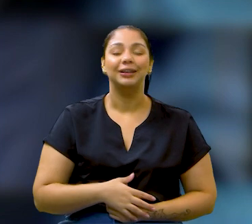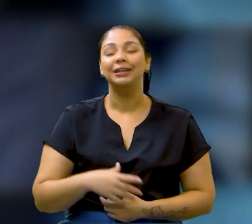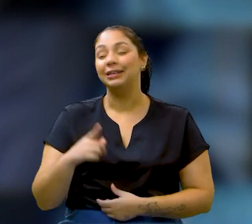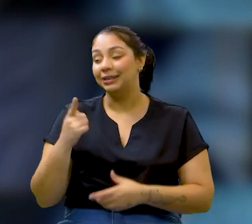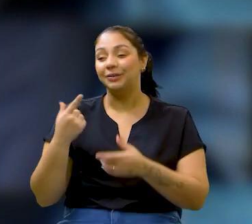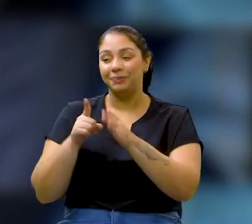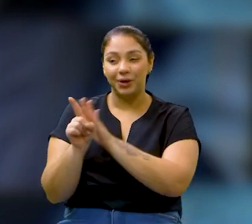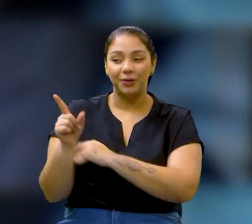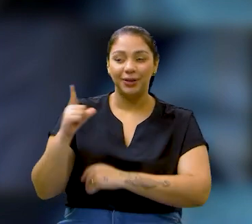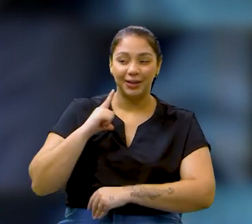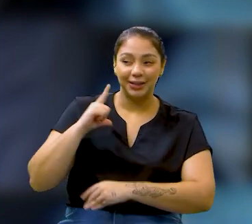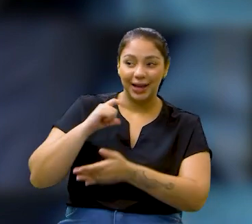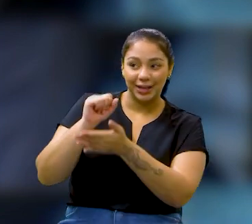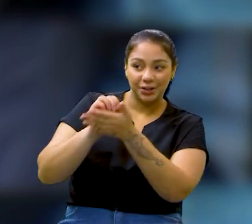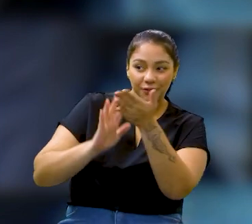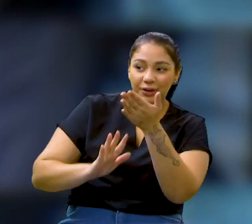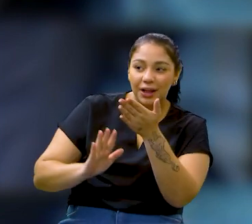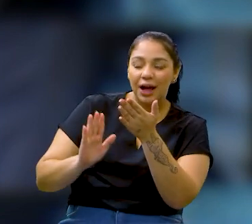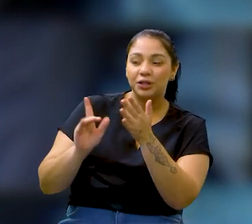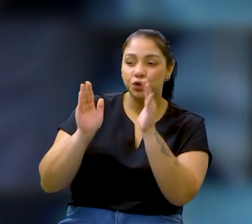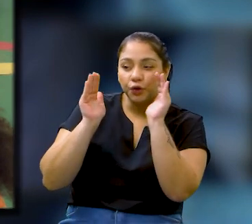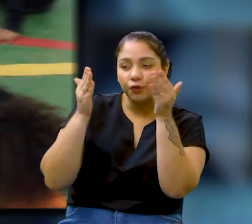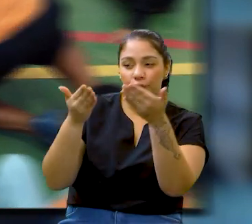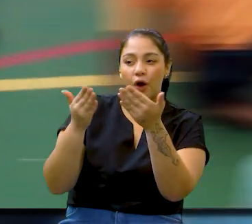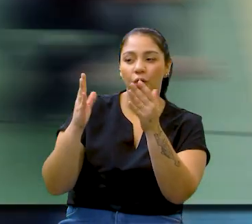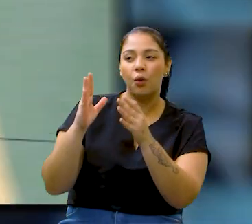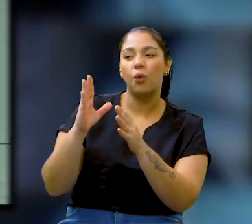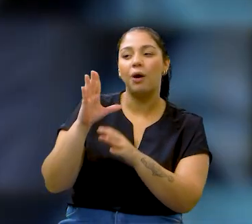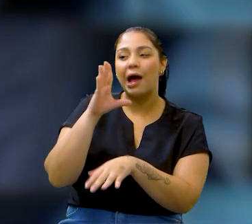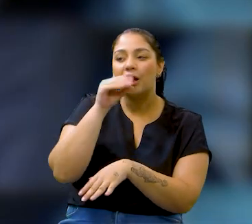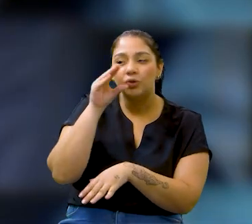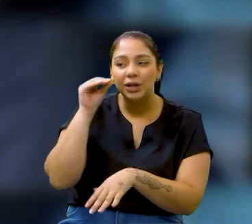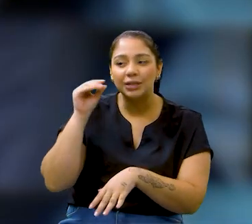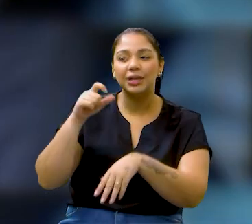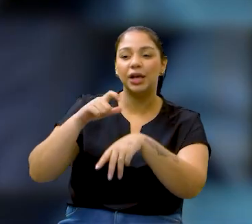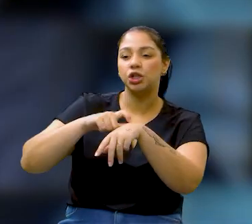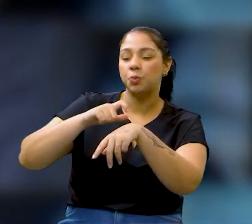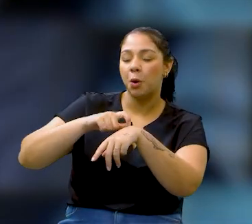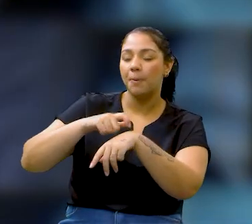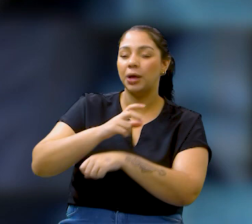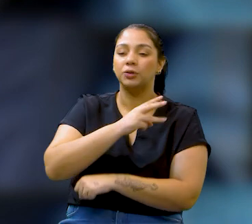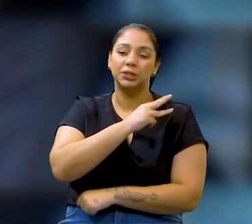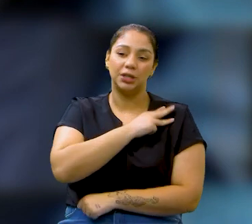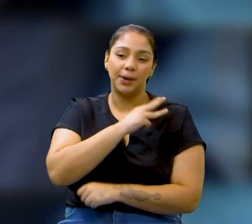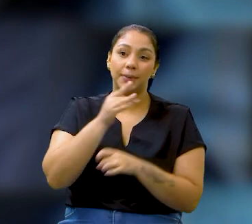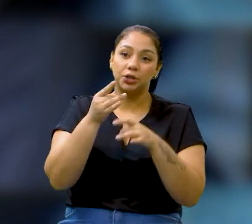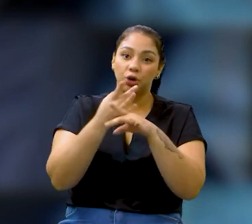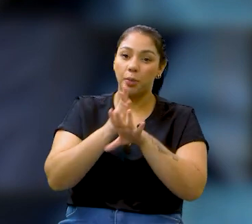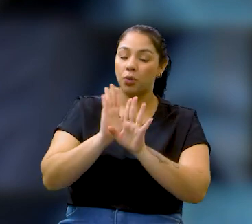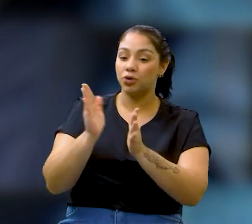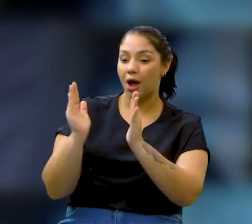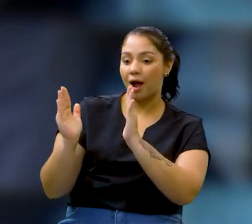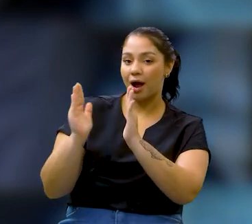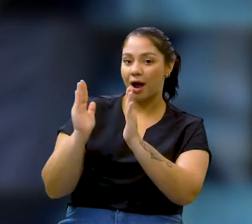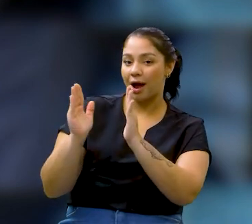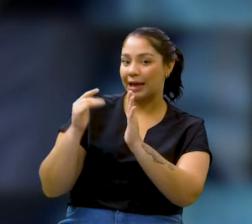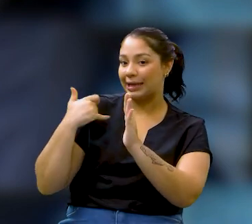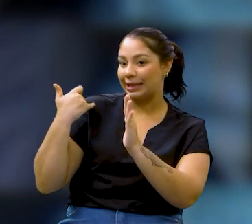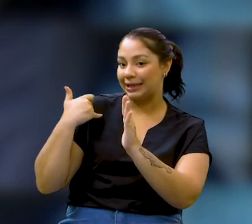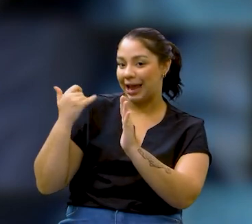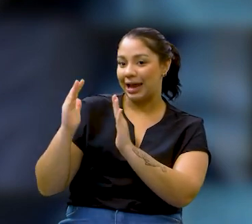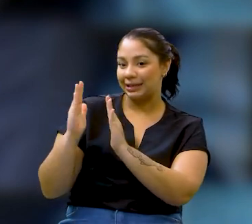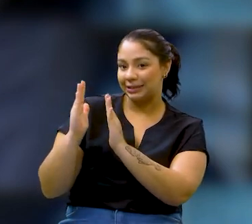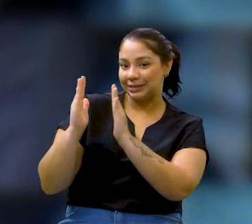têm atividades voltadas um pouco mais para adolescentes que estão terminando ali o ensino médio, né, naquela faixa já